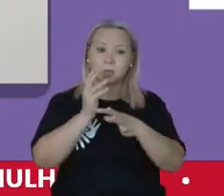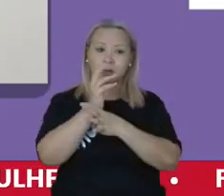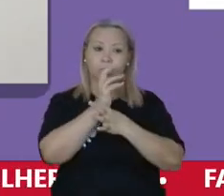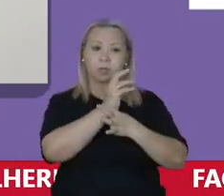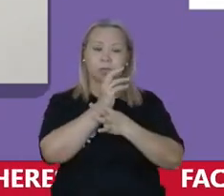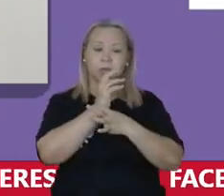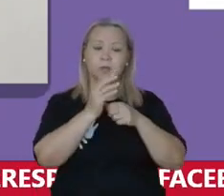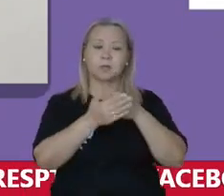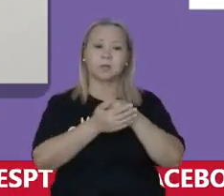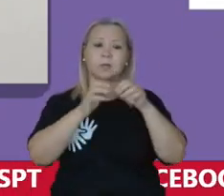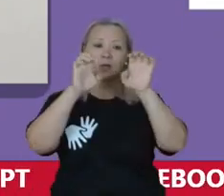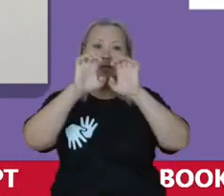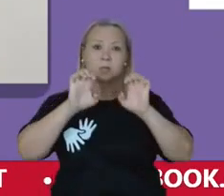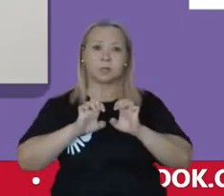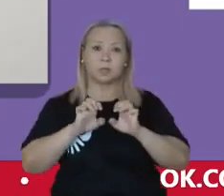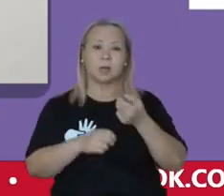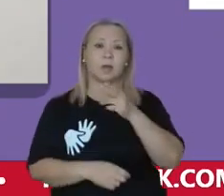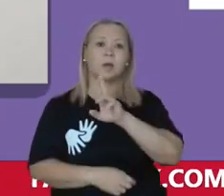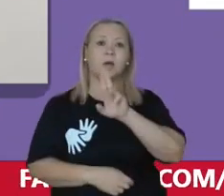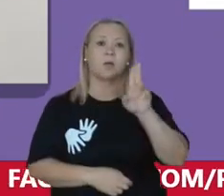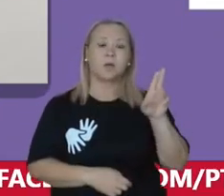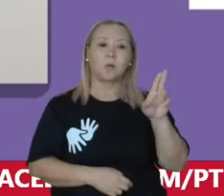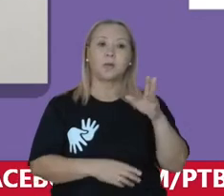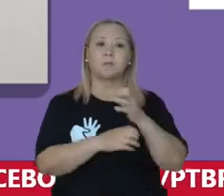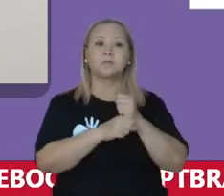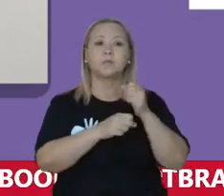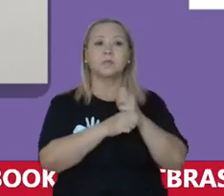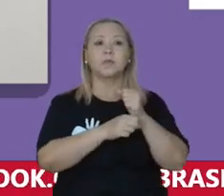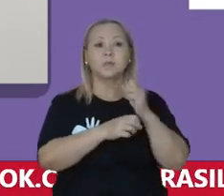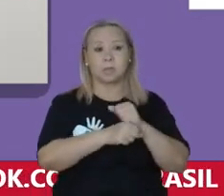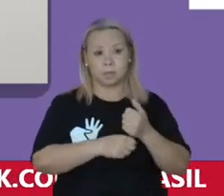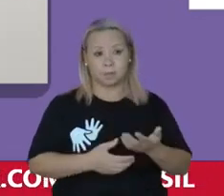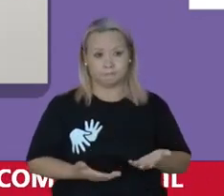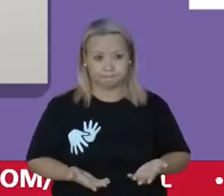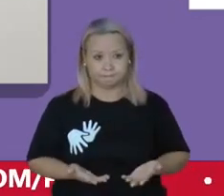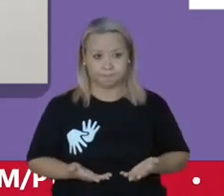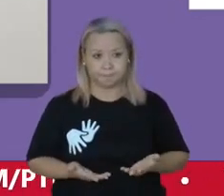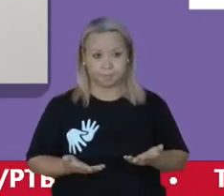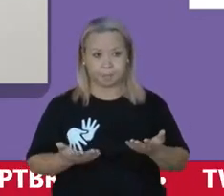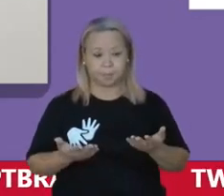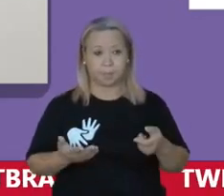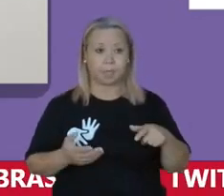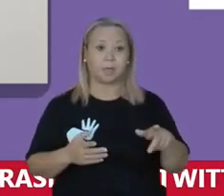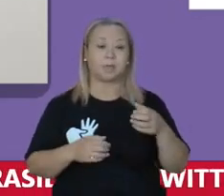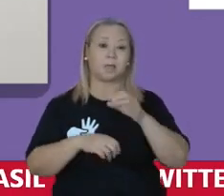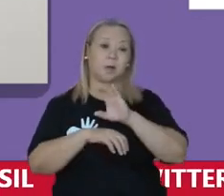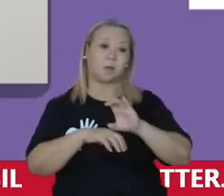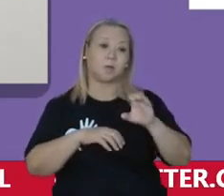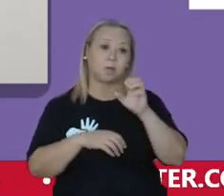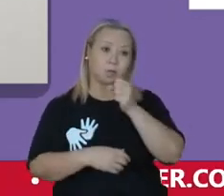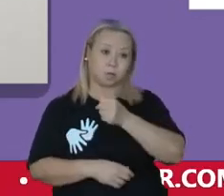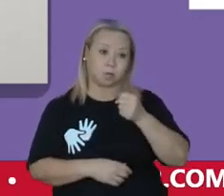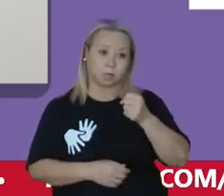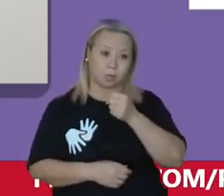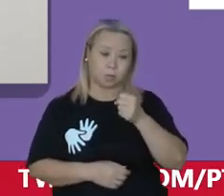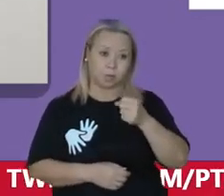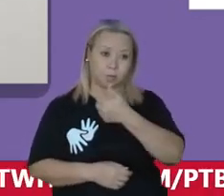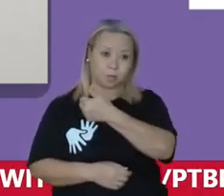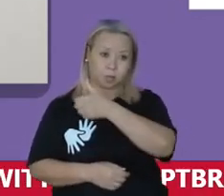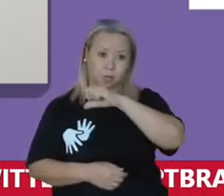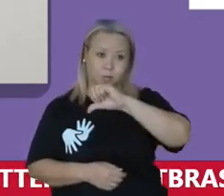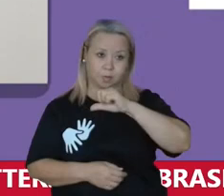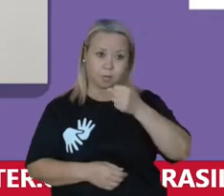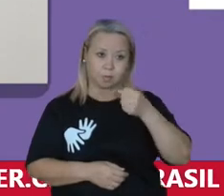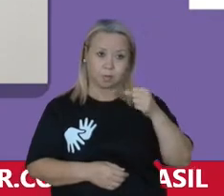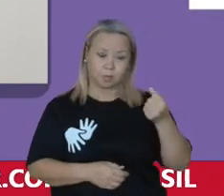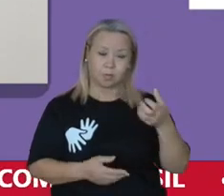sustentação do sistema, o que a gente chama das receitas. Então, e na Constituição de 88 foi,